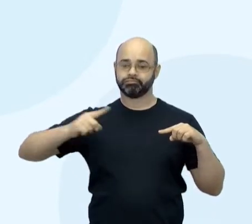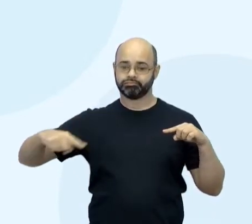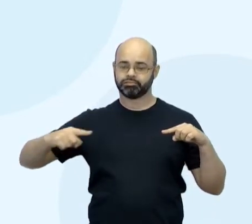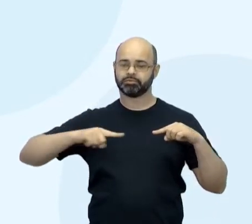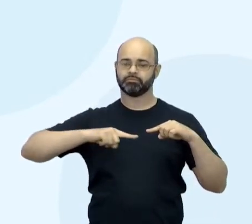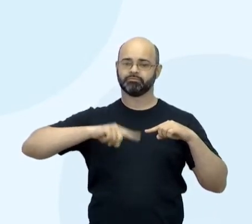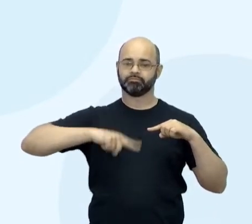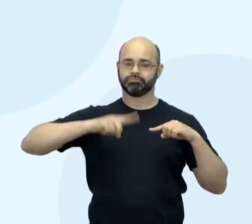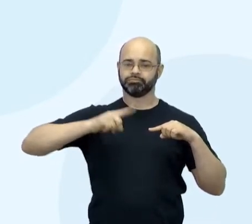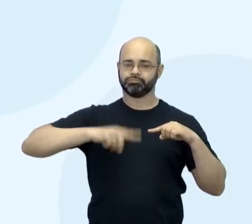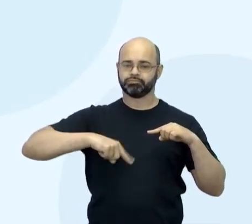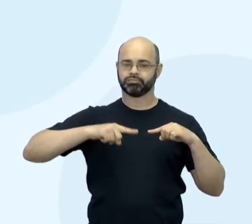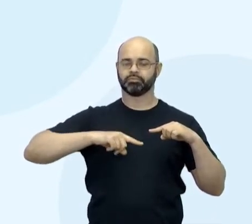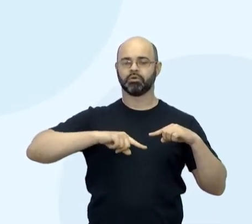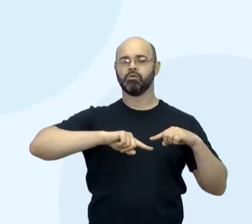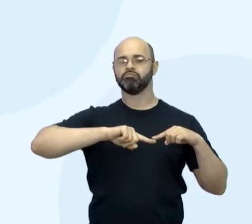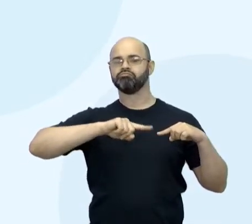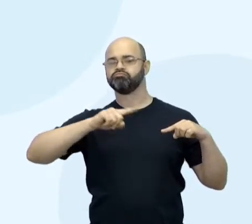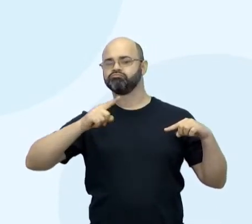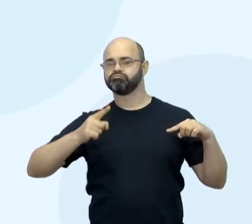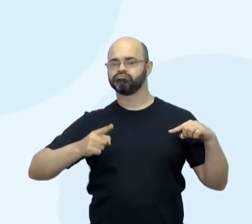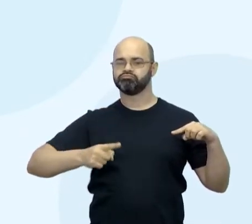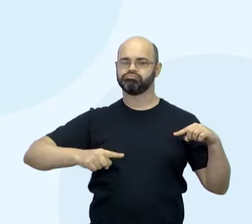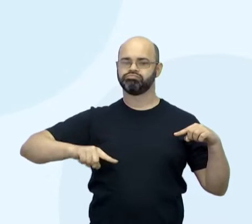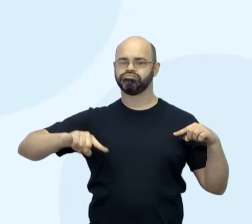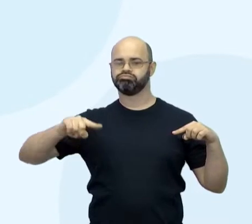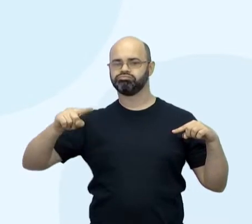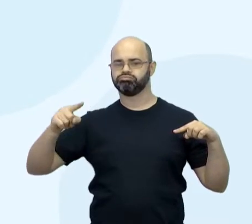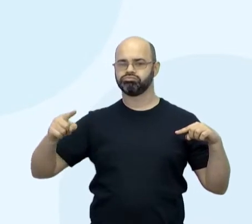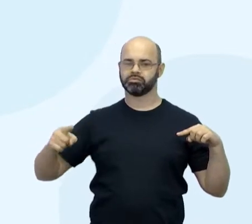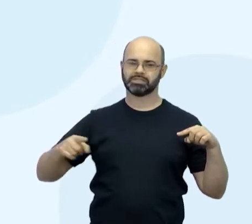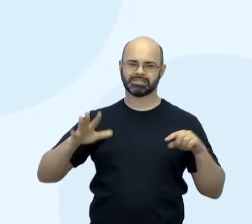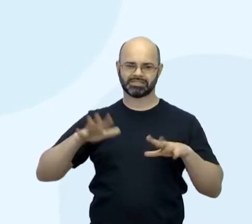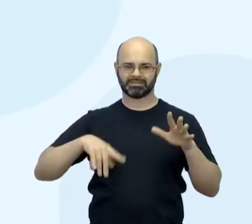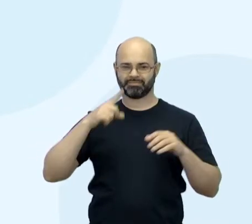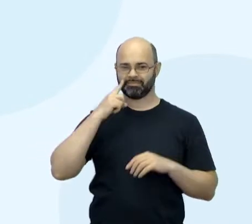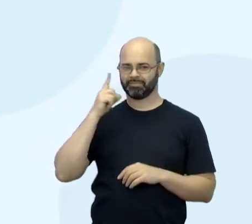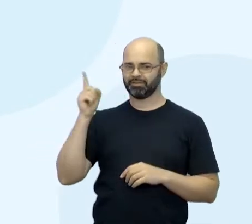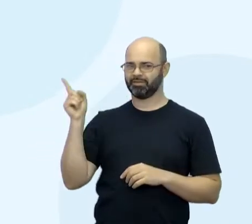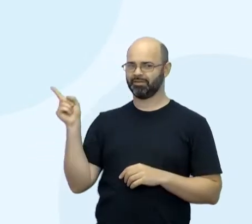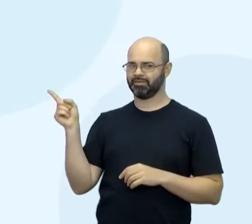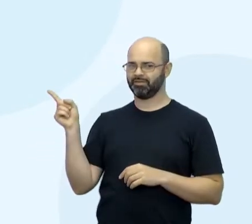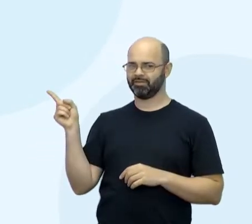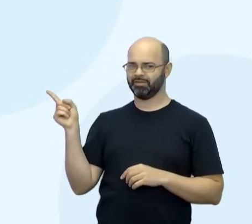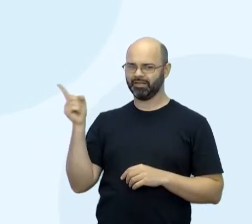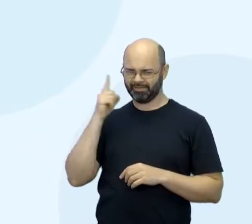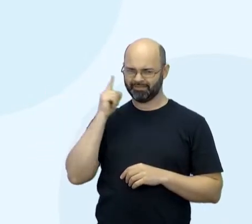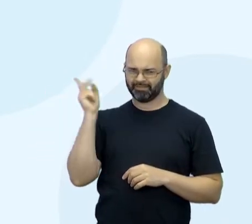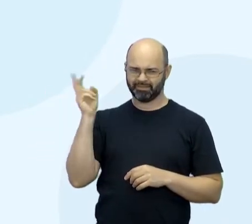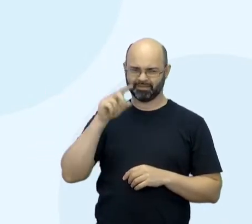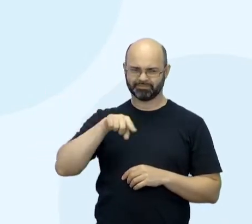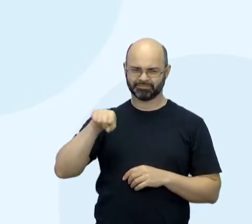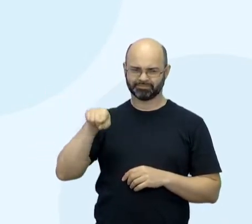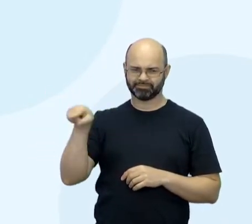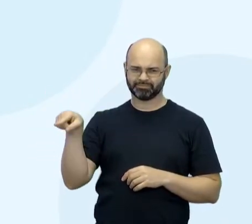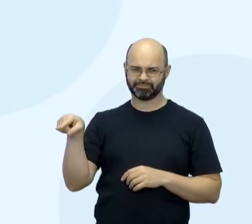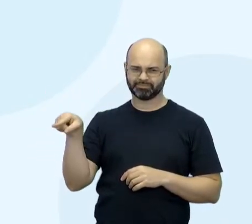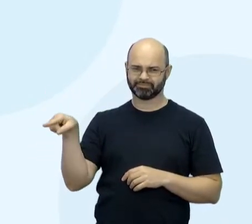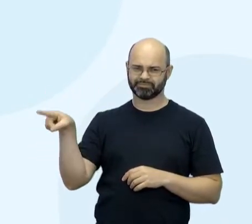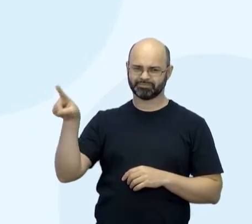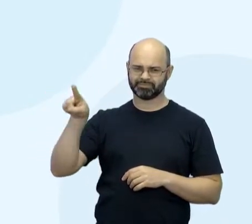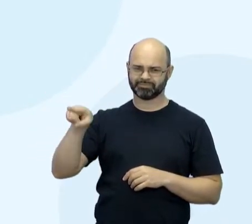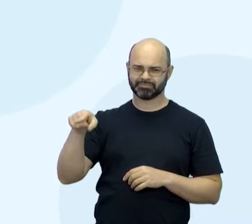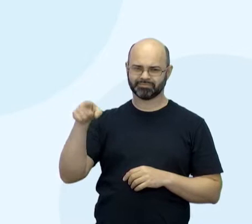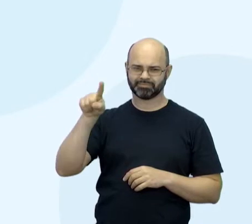onda. Olha lá, ó. Aqui, pessoal, tá vendo aqui, ó? Aqui tá onde a frequência, ó. Ó, tá vendo aqui, conforme eu vou